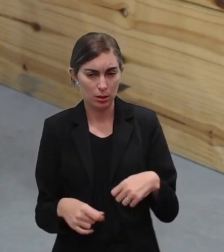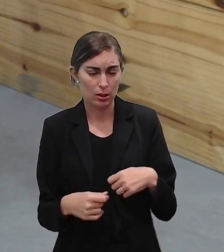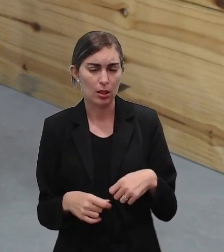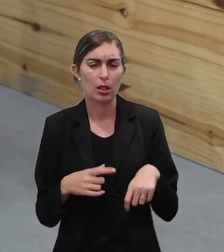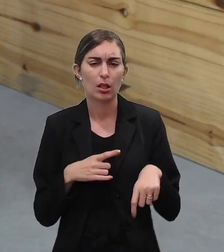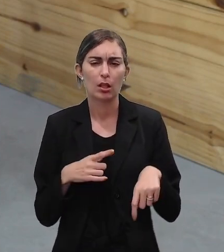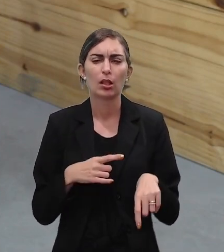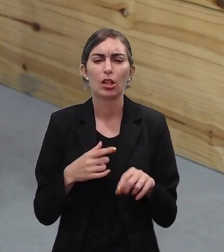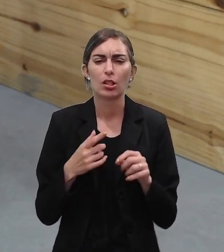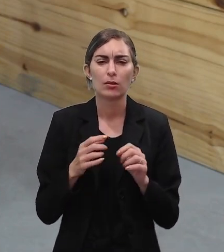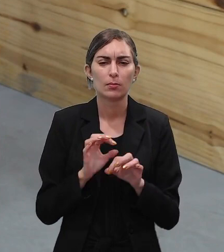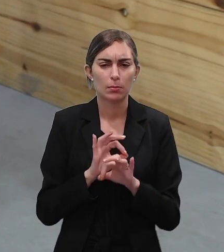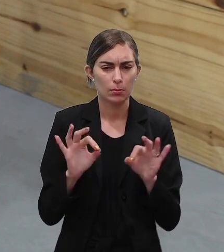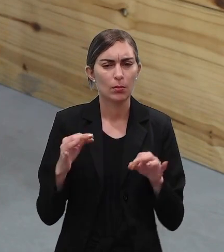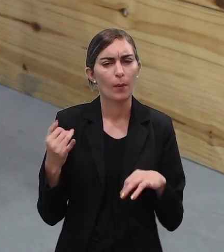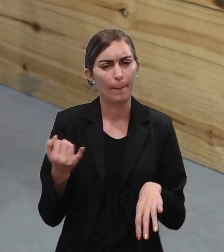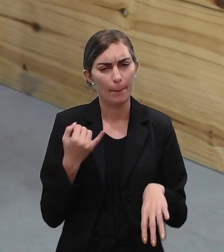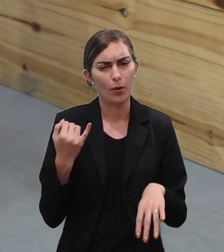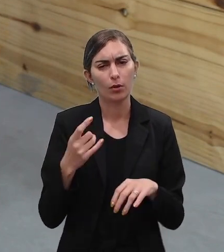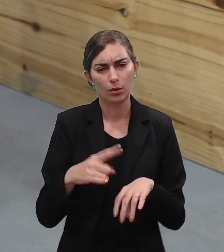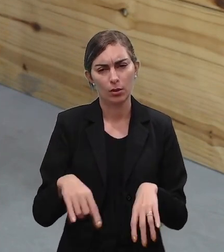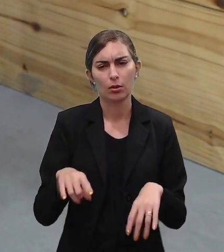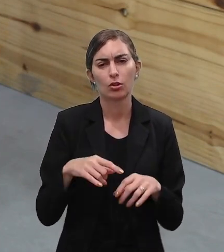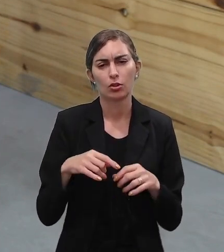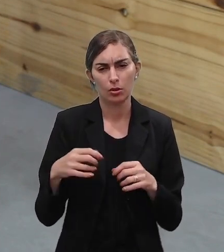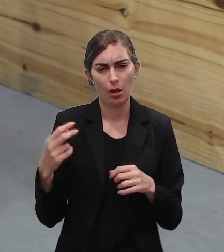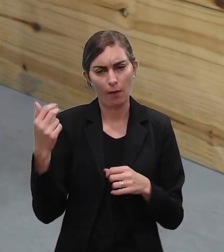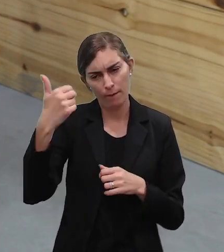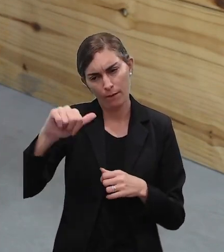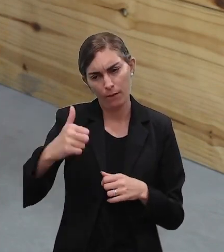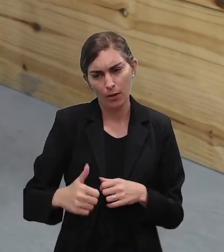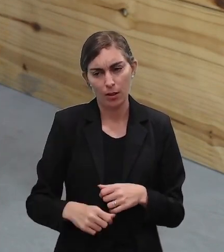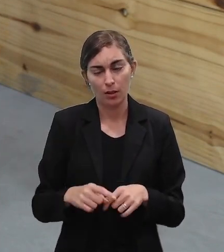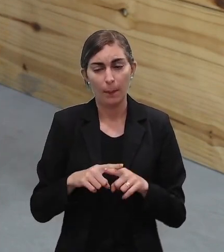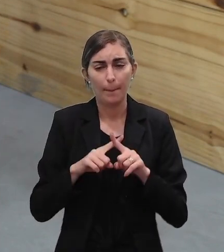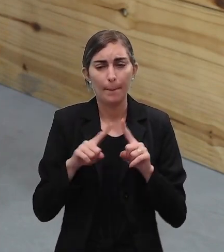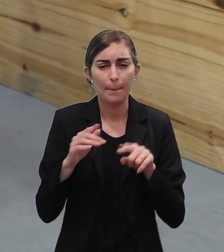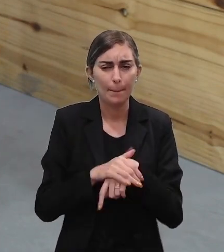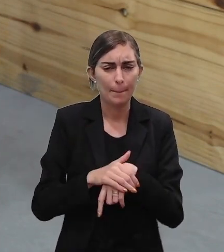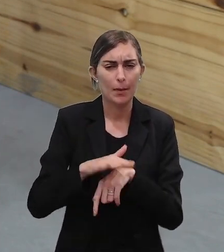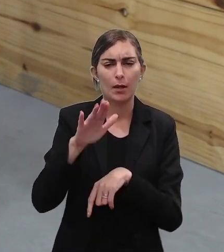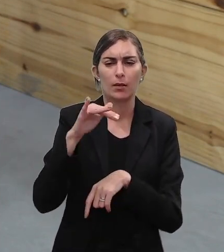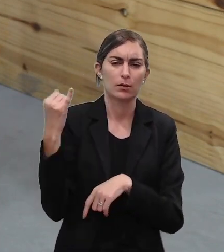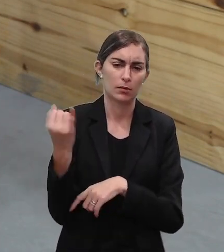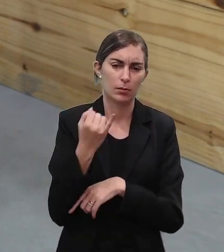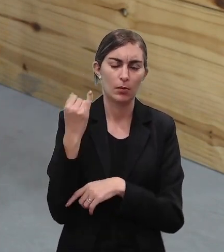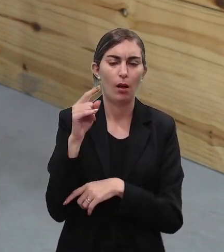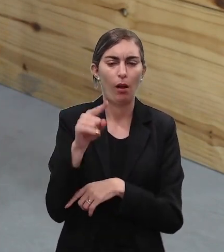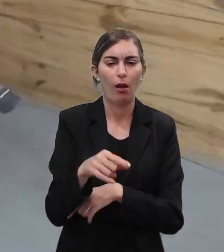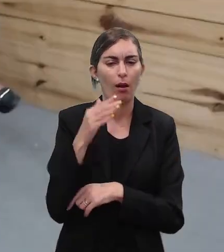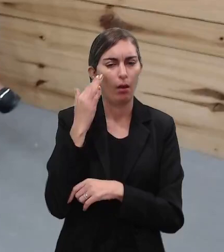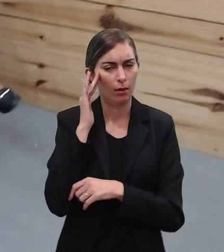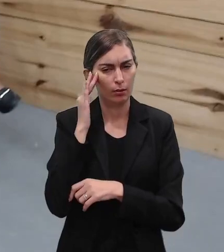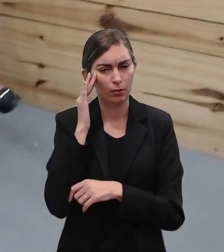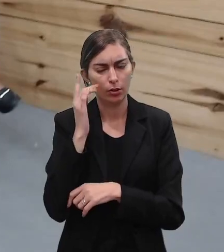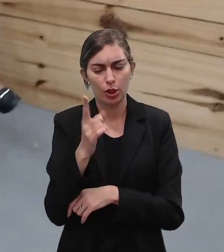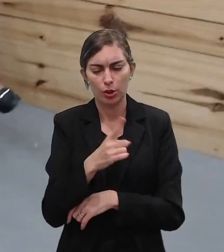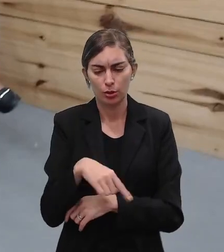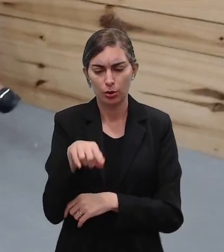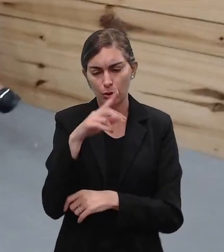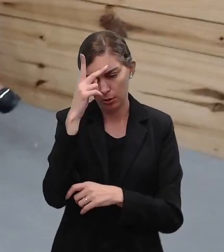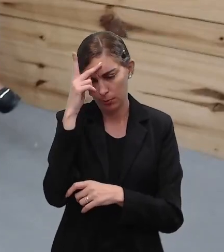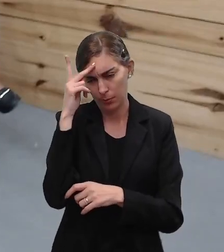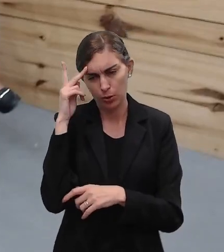e extremamente importante para que a gente se autoavalie. Mas o mais importante de tudo isso é entender que nós somos